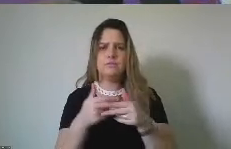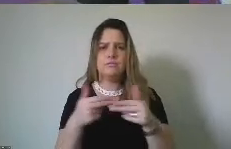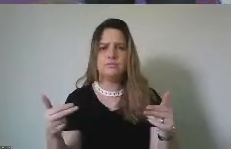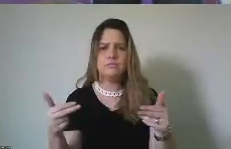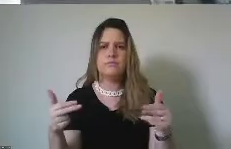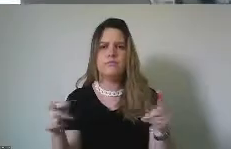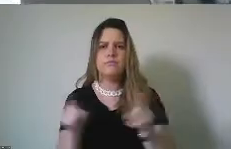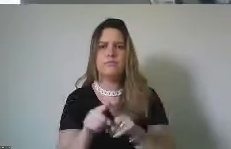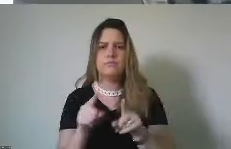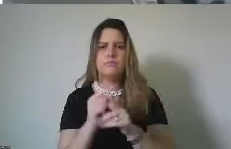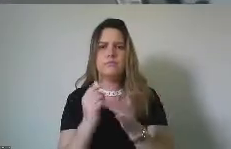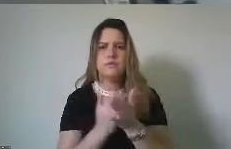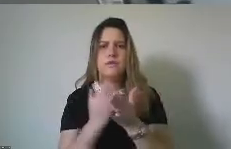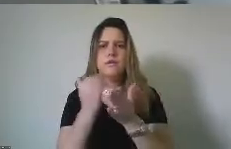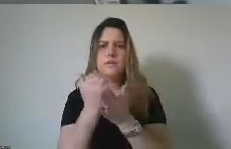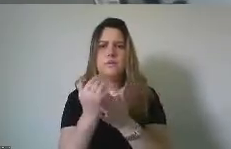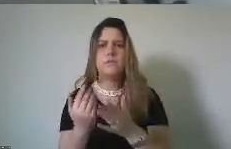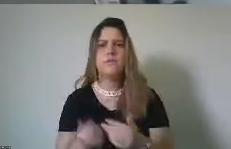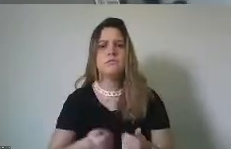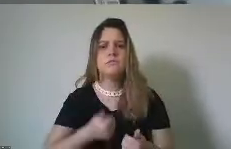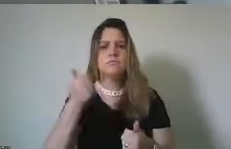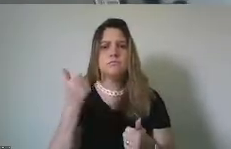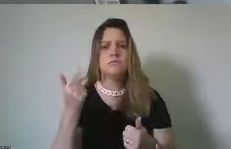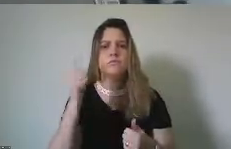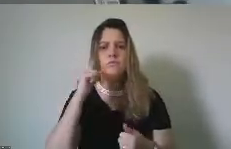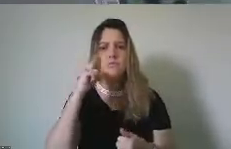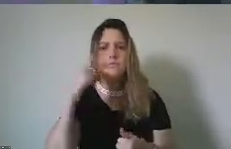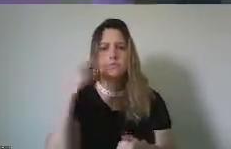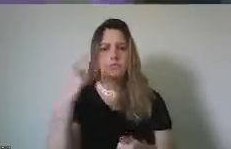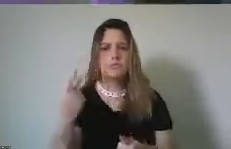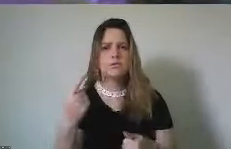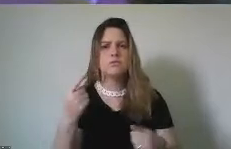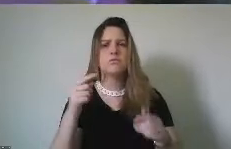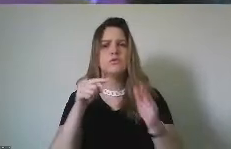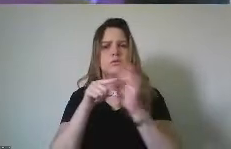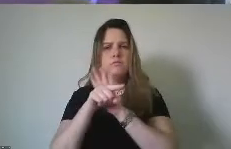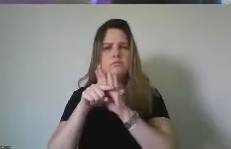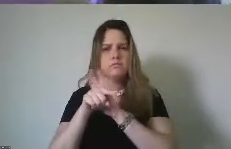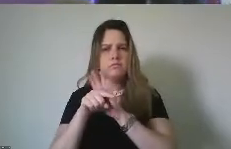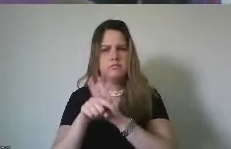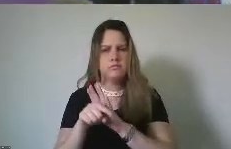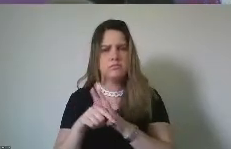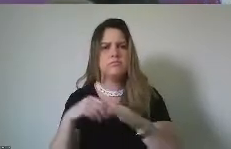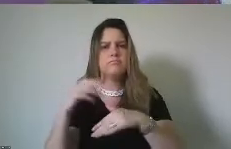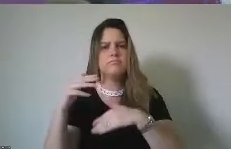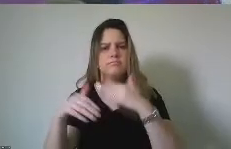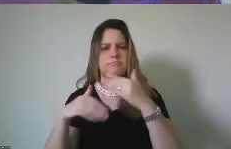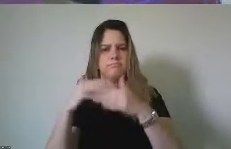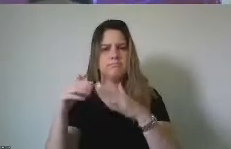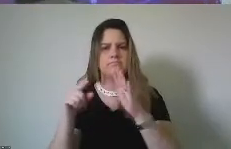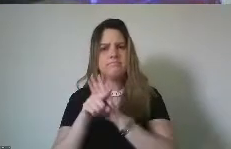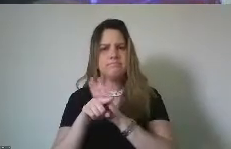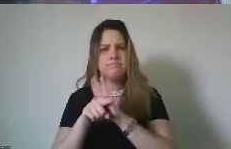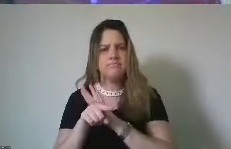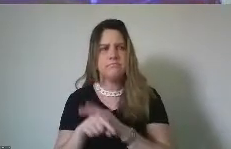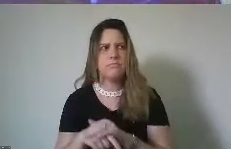pares se considerar da mesma metodologia de revestimento dos proventos recebidos ao longo do tempo